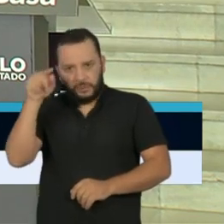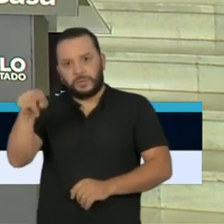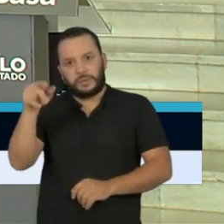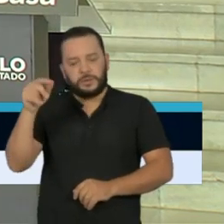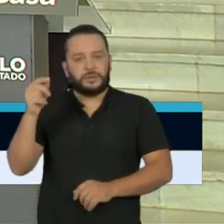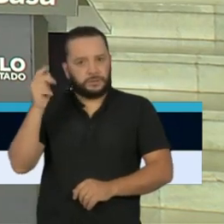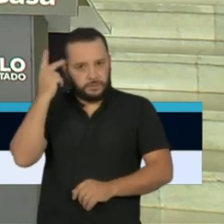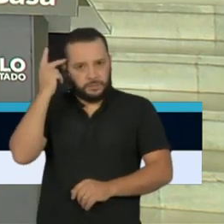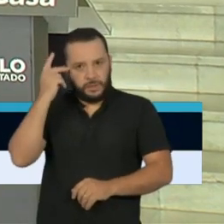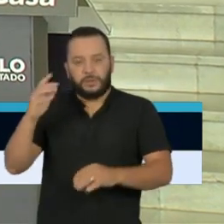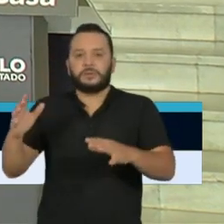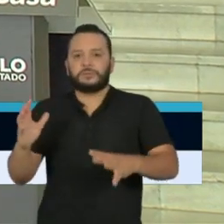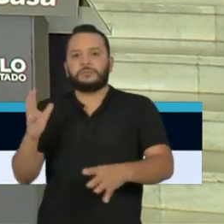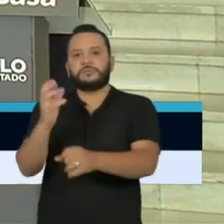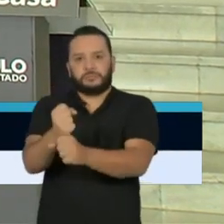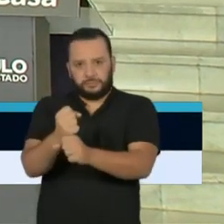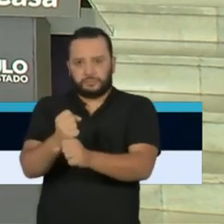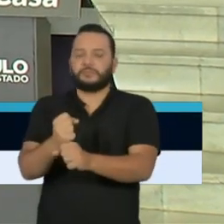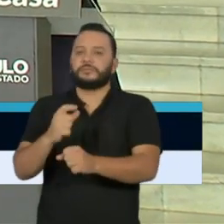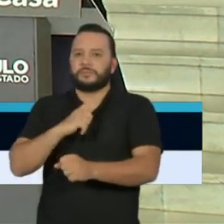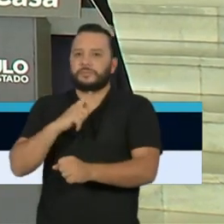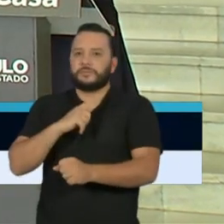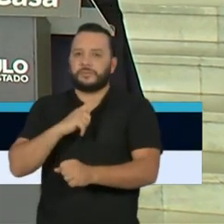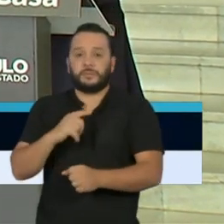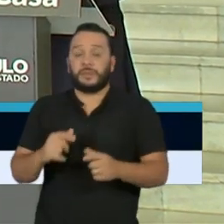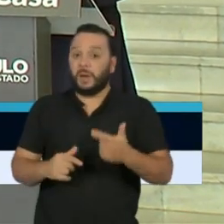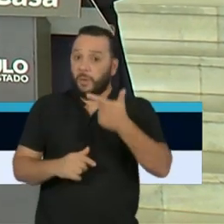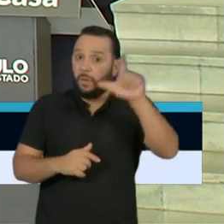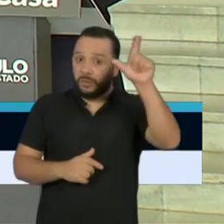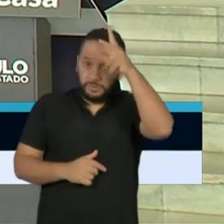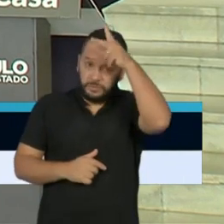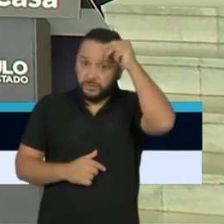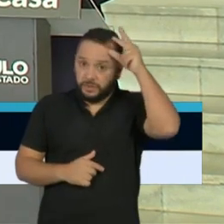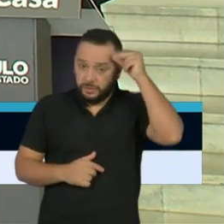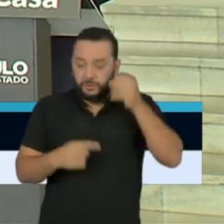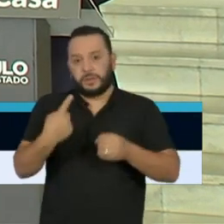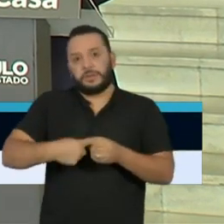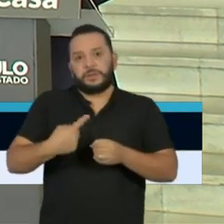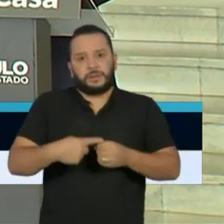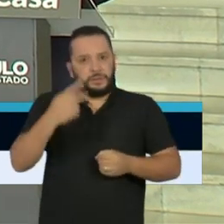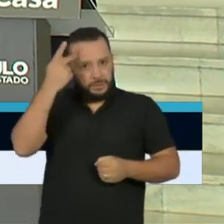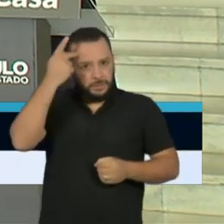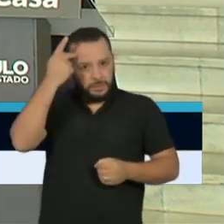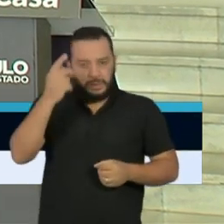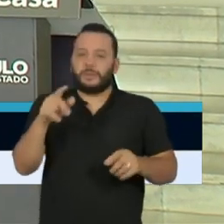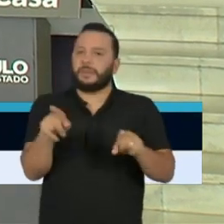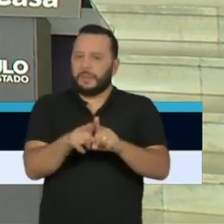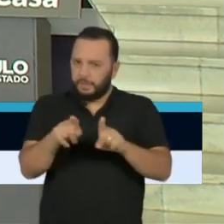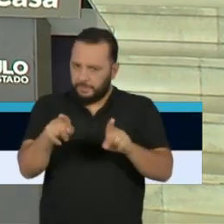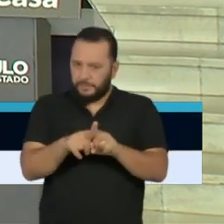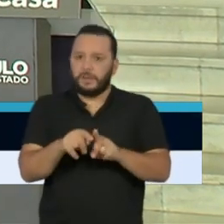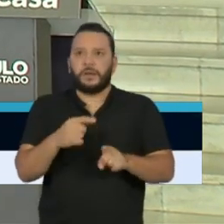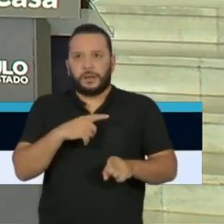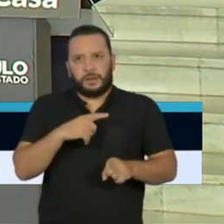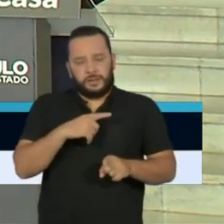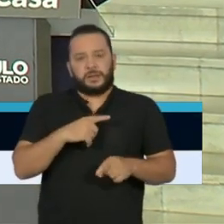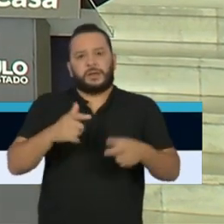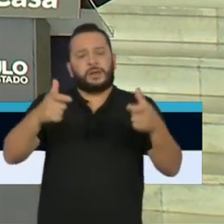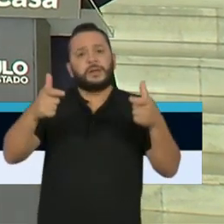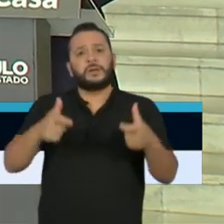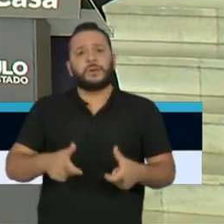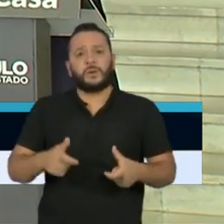E o Dr. German pode também lhe contar que outras prefeituras no interior do Estado de São Paulo estão, e também na região